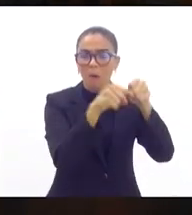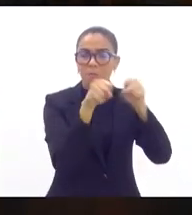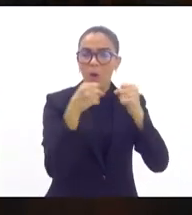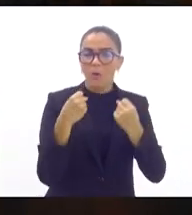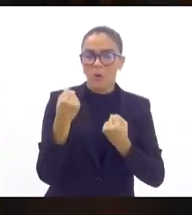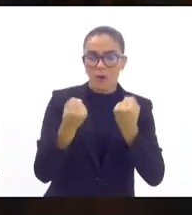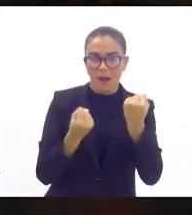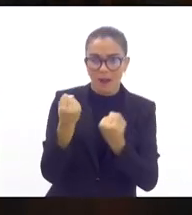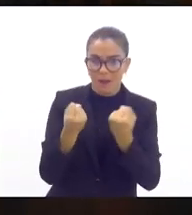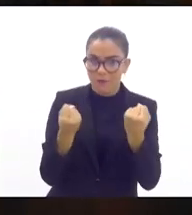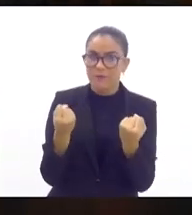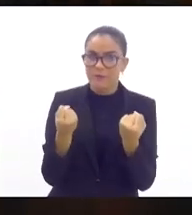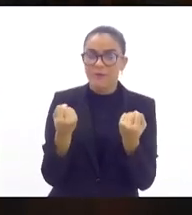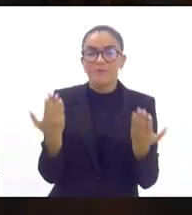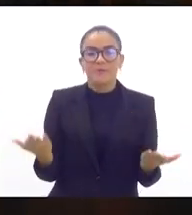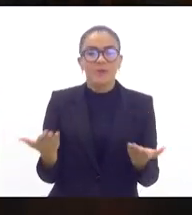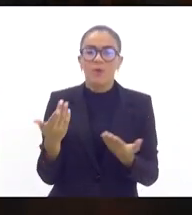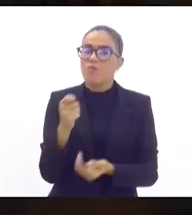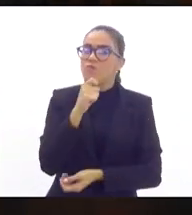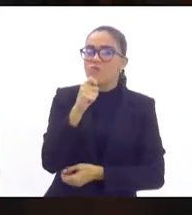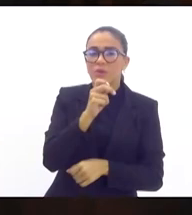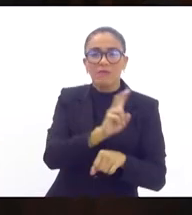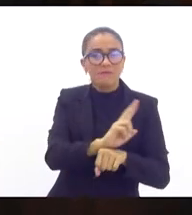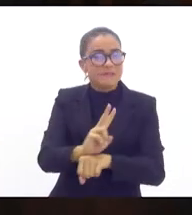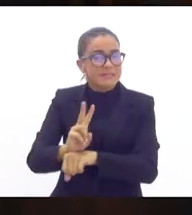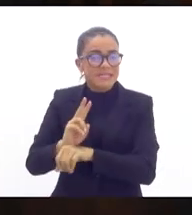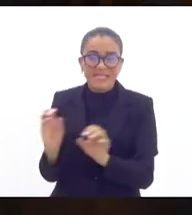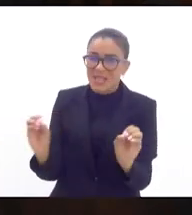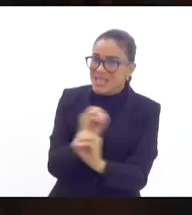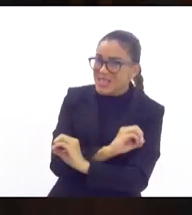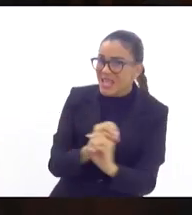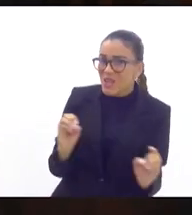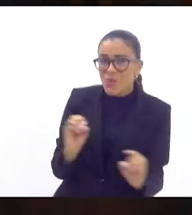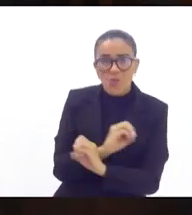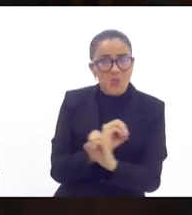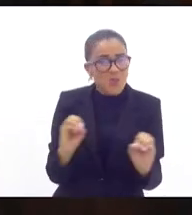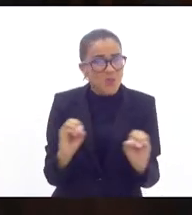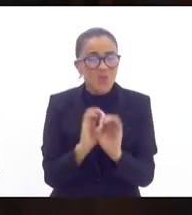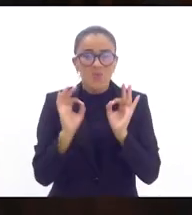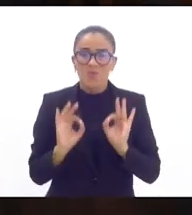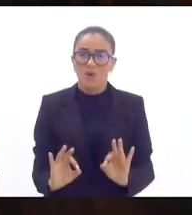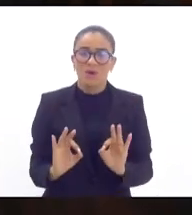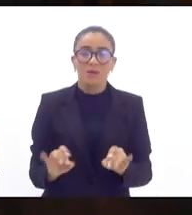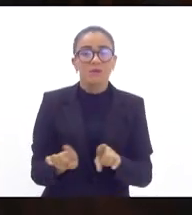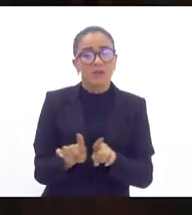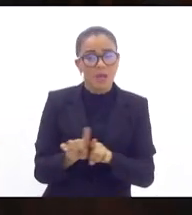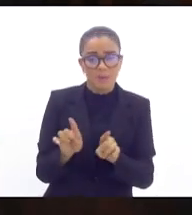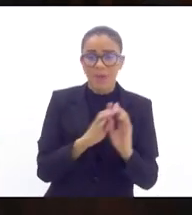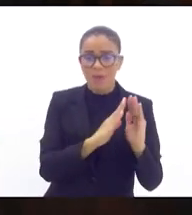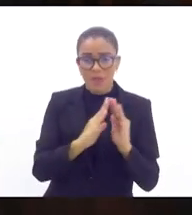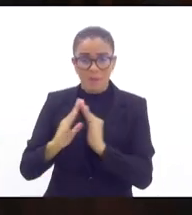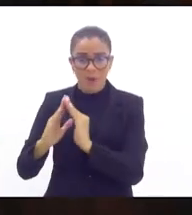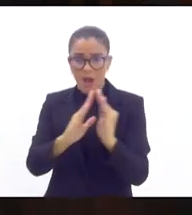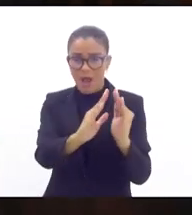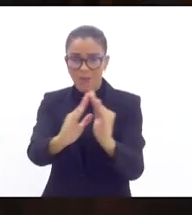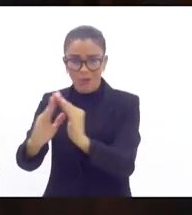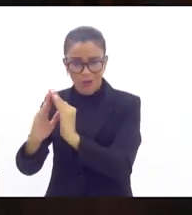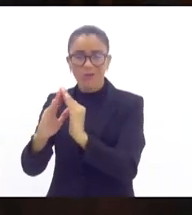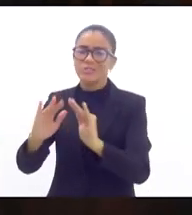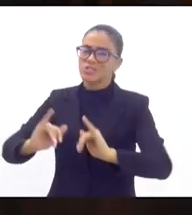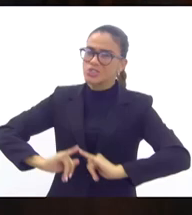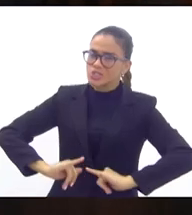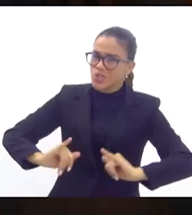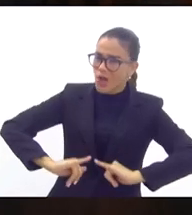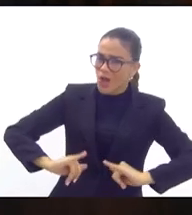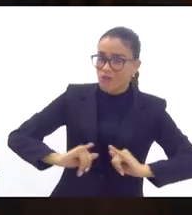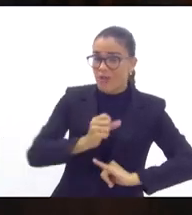carro Então na verdade não há fiscalização nenhuma nenhuma e o morador ele sofre eu